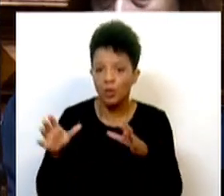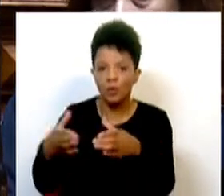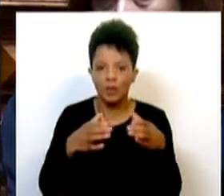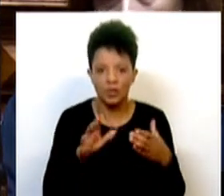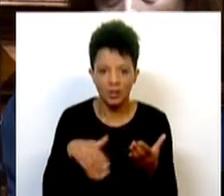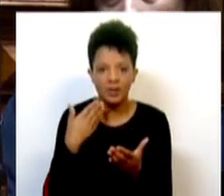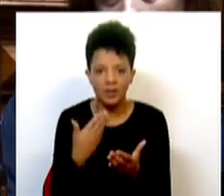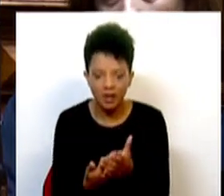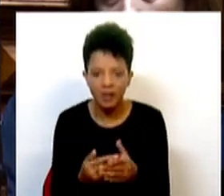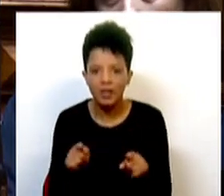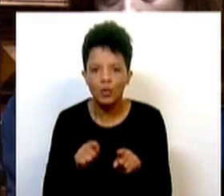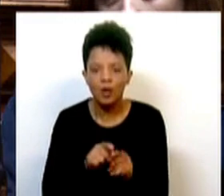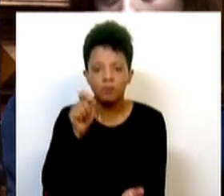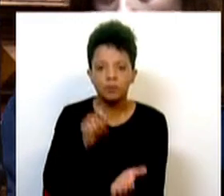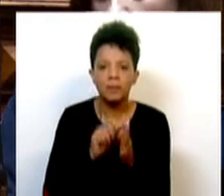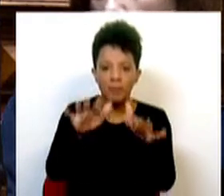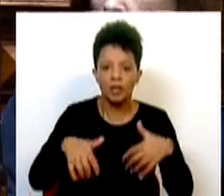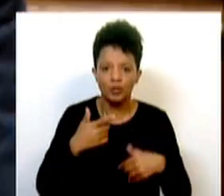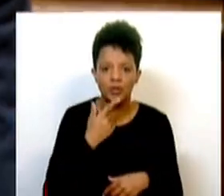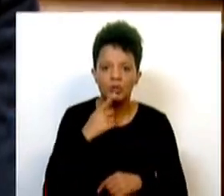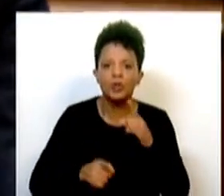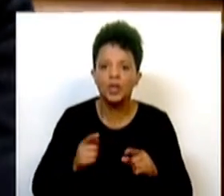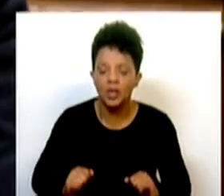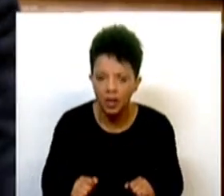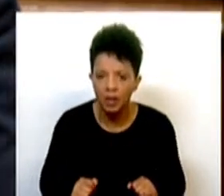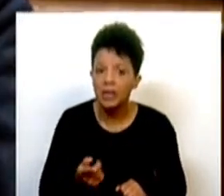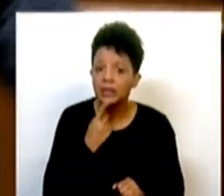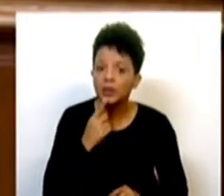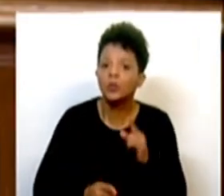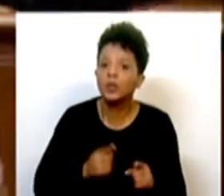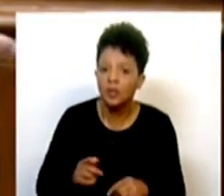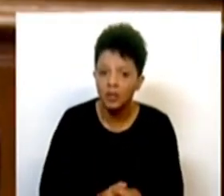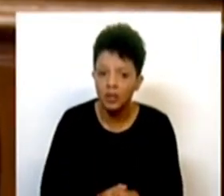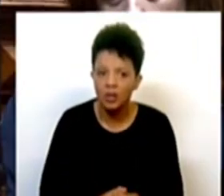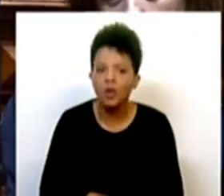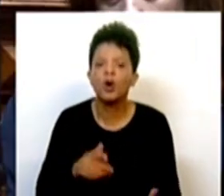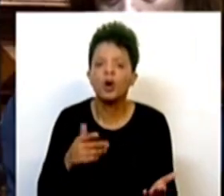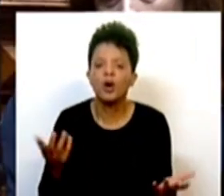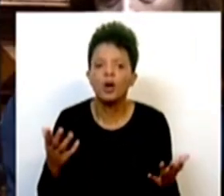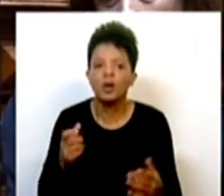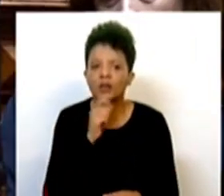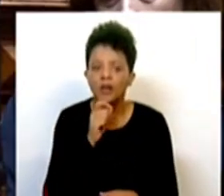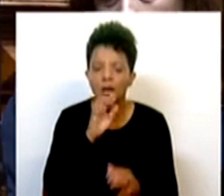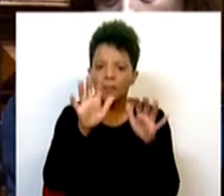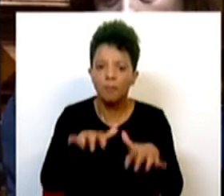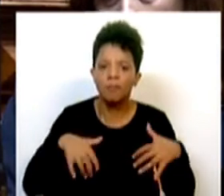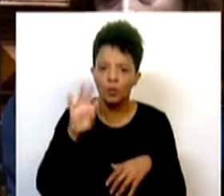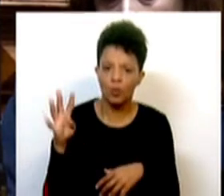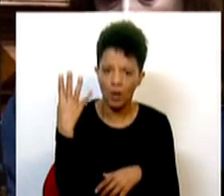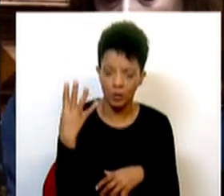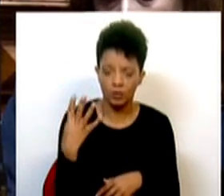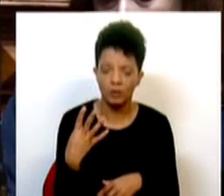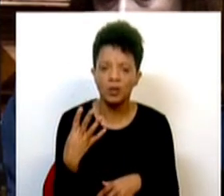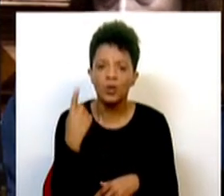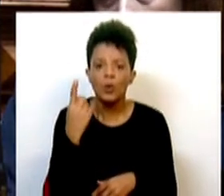poder fazer a convocação dos plenários, o que significa que, poderia haver pelo menos 4 plenários, o que significa cerca